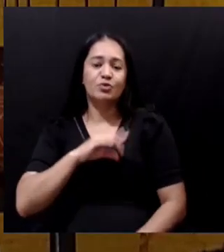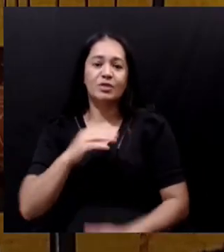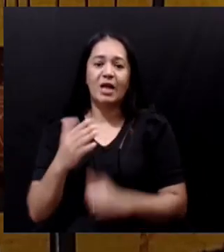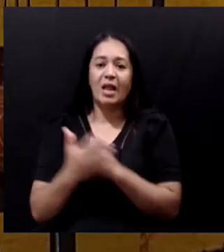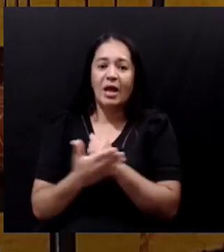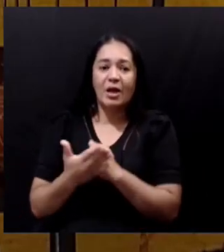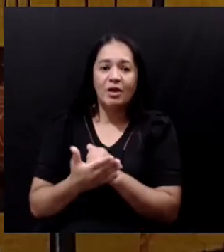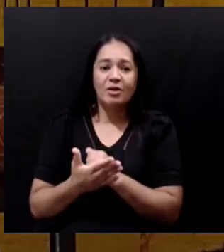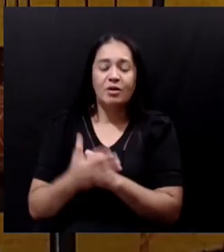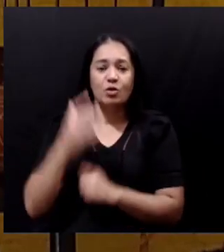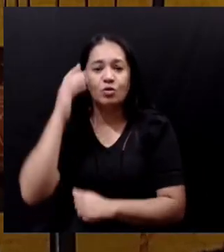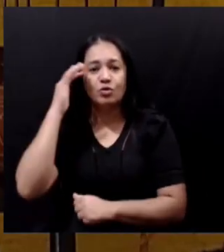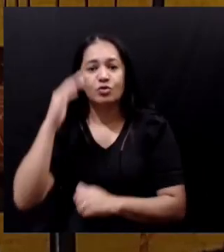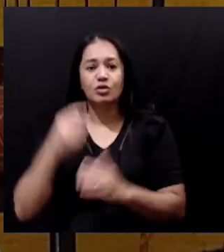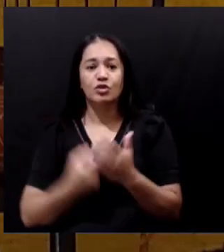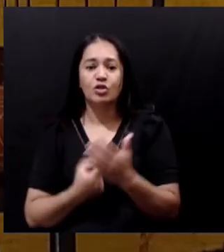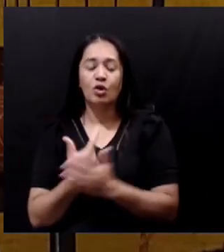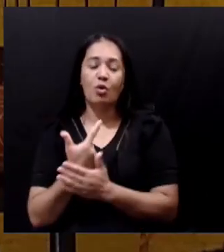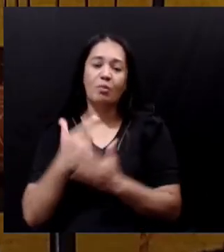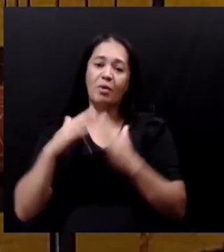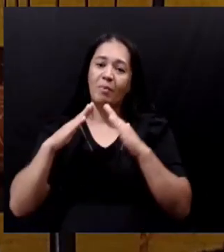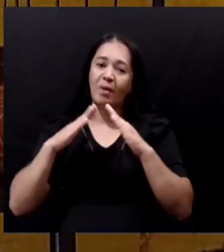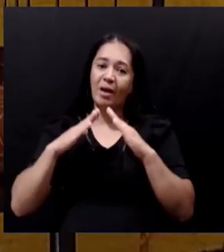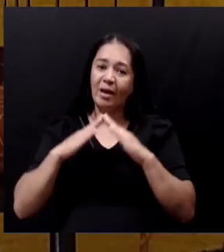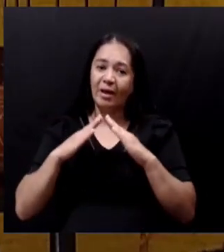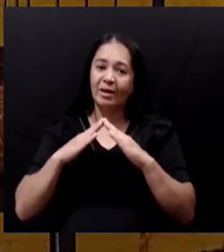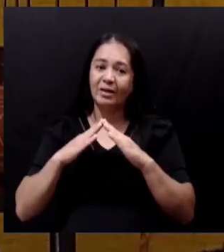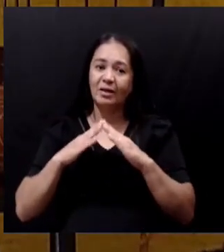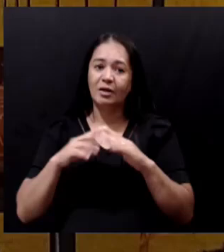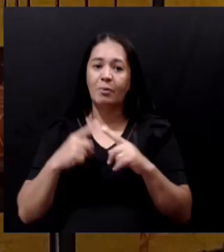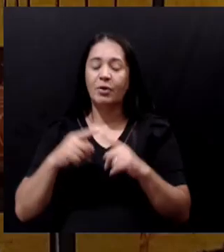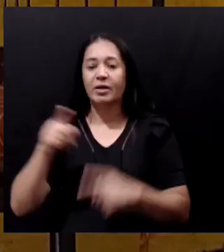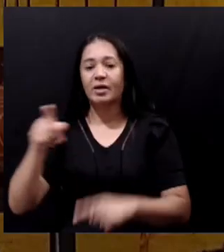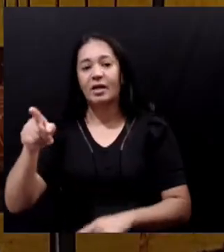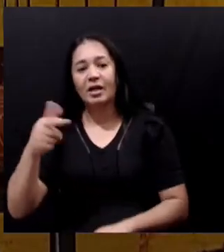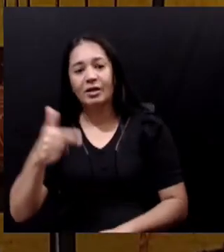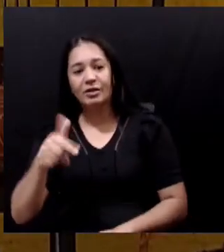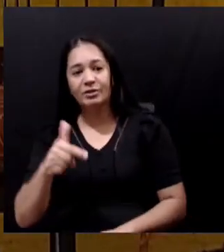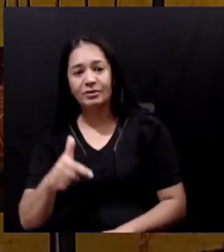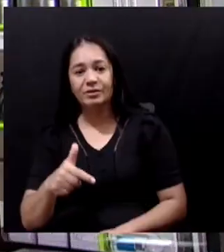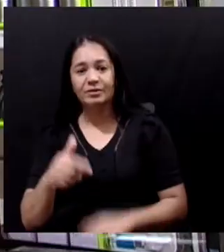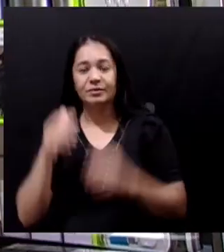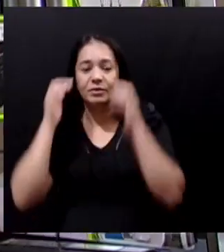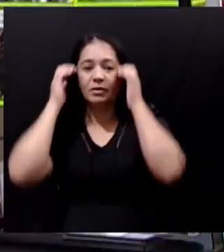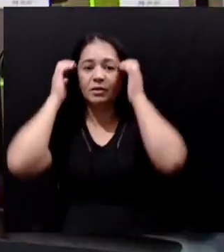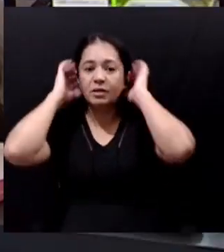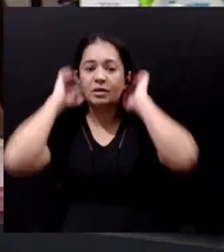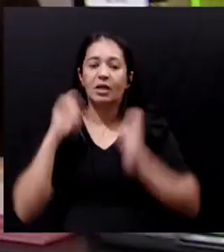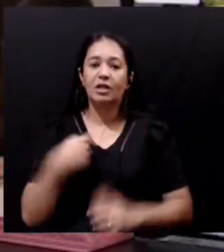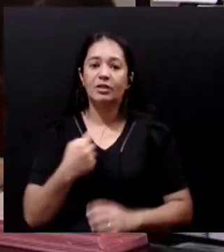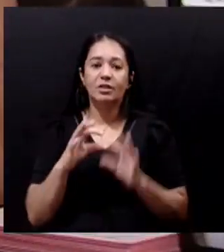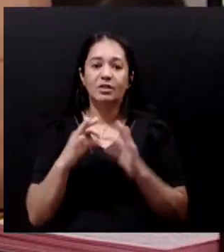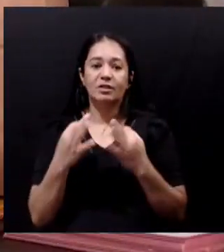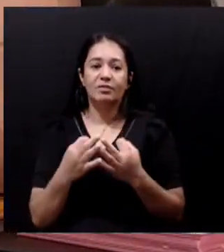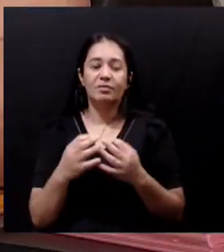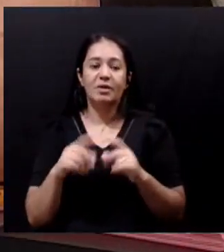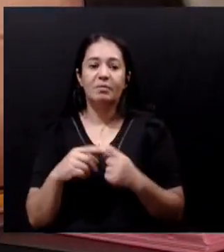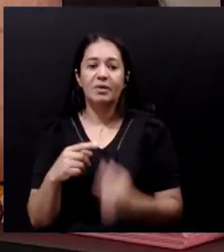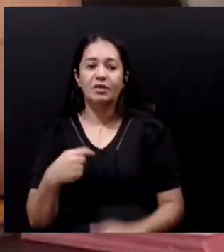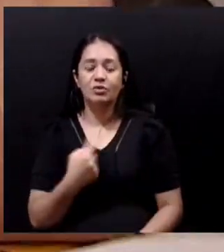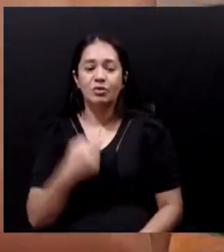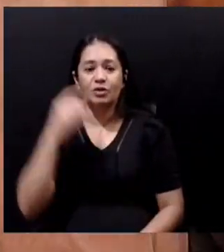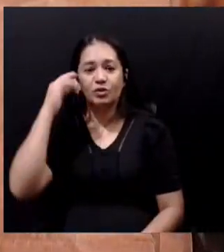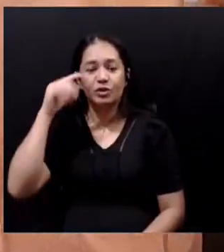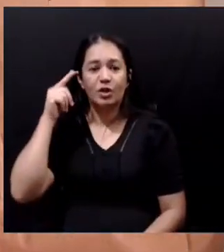uma casa para morar. Que lá nem isso que tinha. Lá a gente não tem, a família da gente tem, mas o sonho da gente é a gente ter, né? Os pais da gente tem,